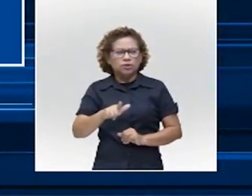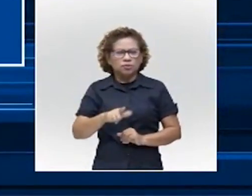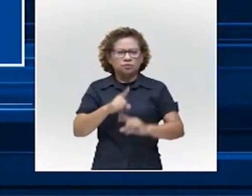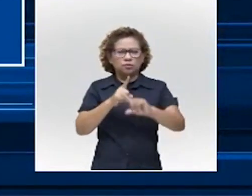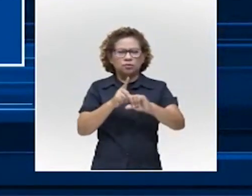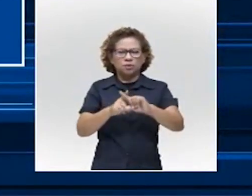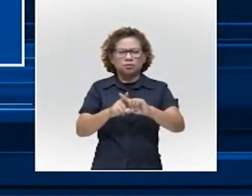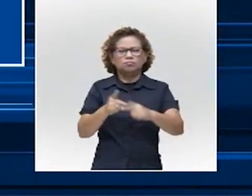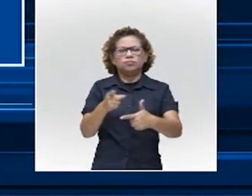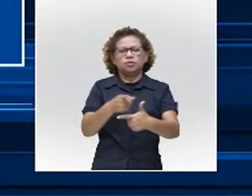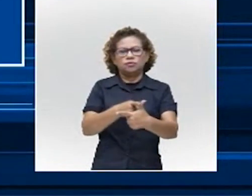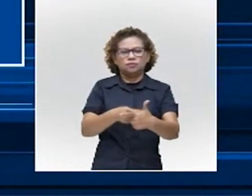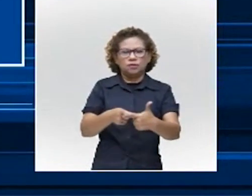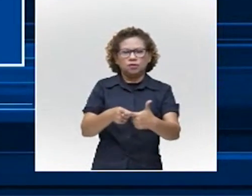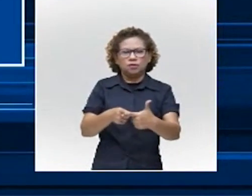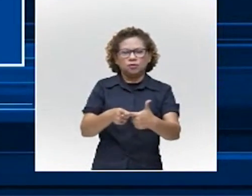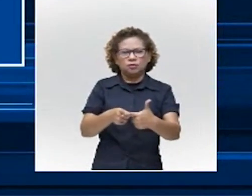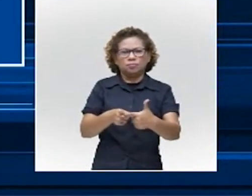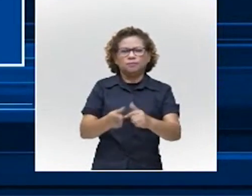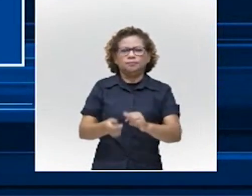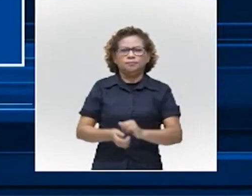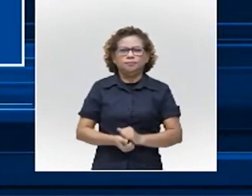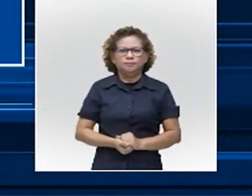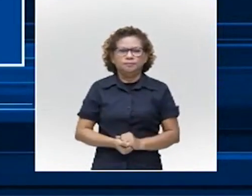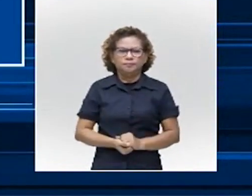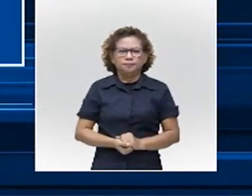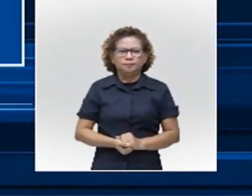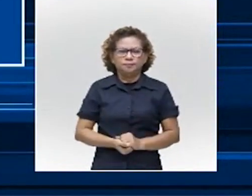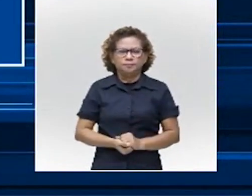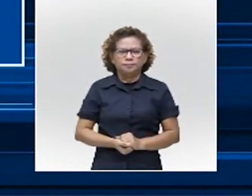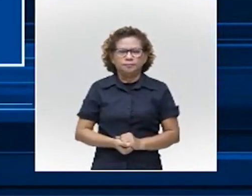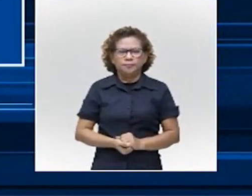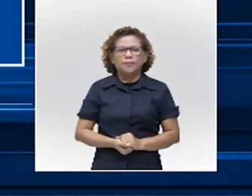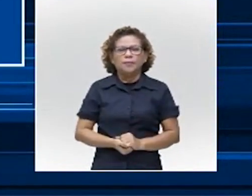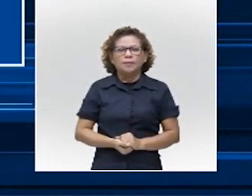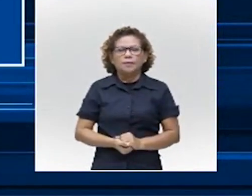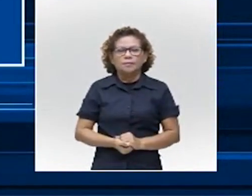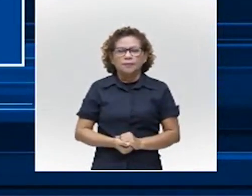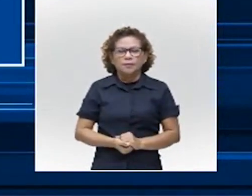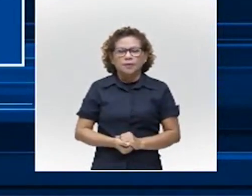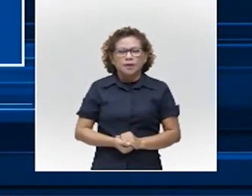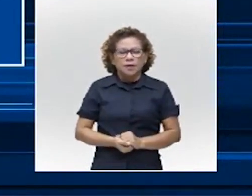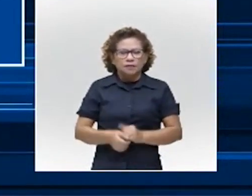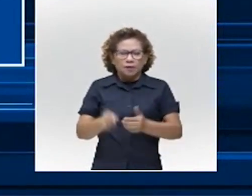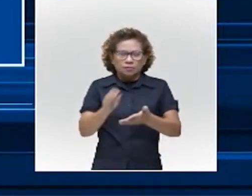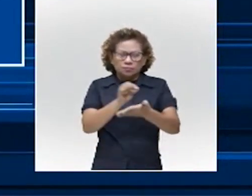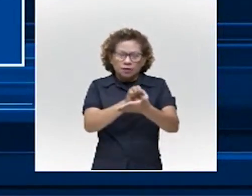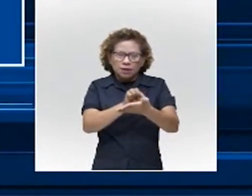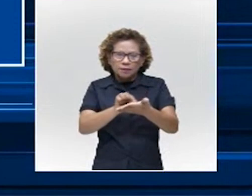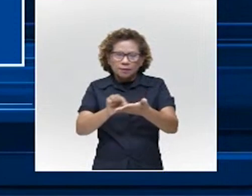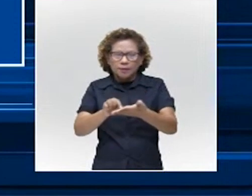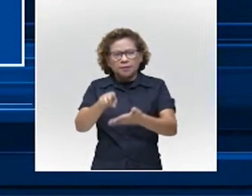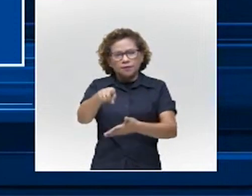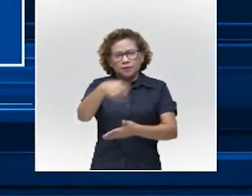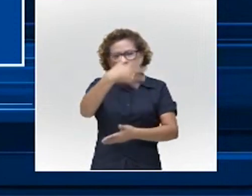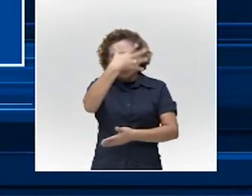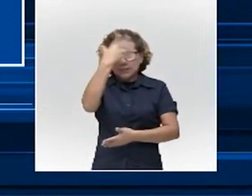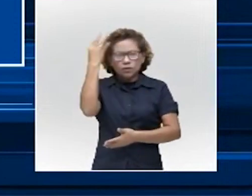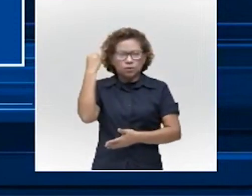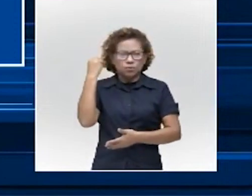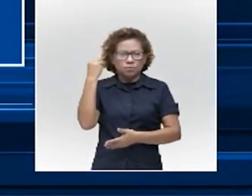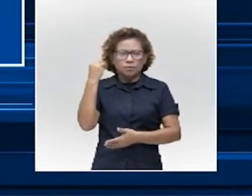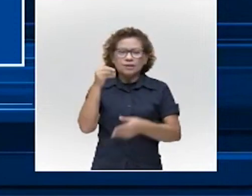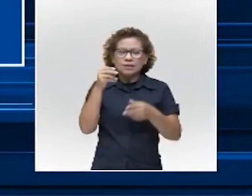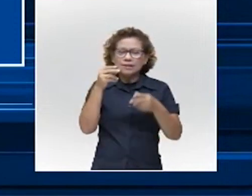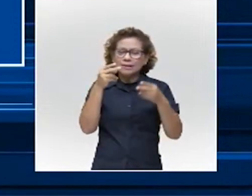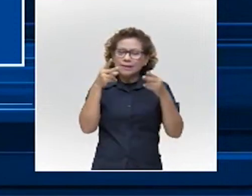uma informação muito importante e a gente vai grifar aqui para que vocês não se esqueçam. Então, tem que ser o